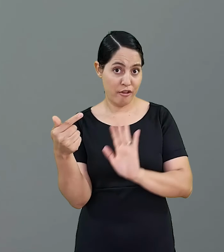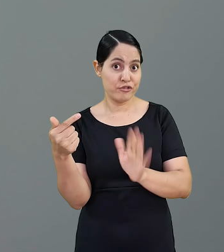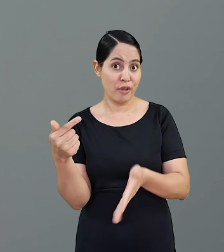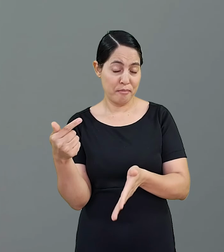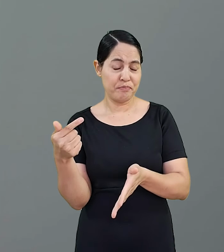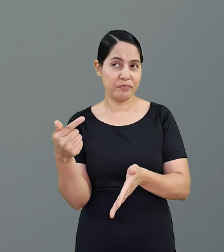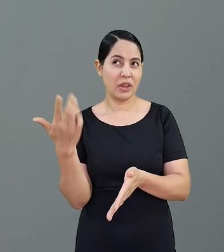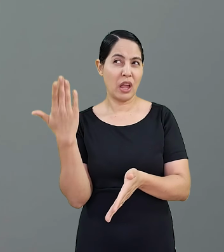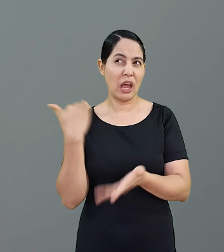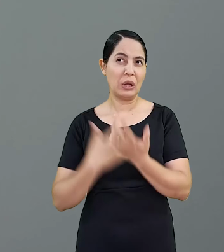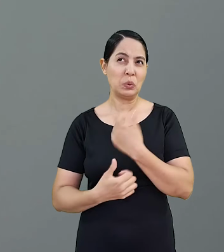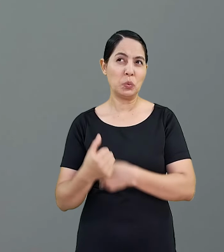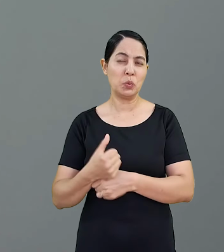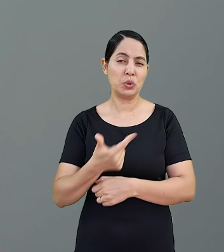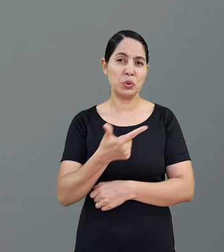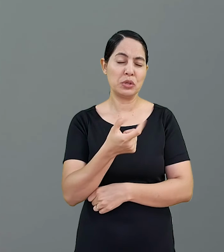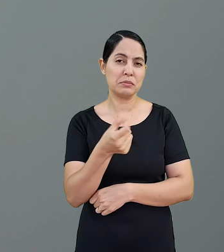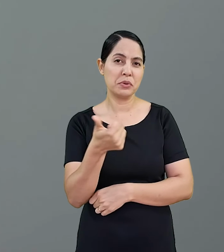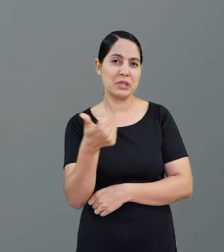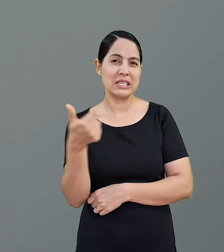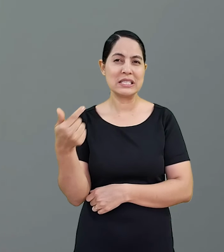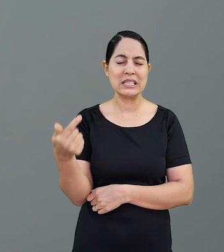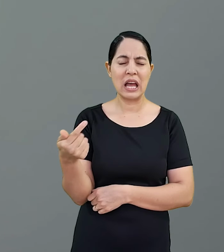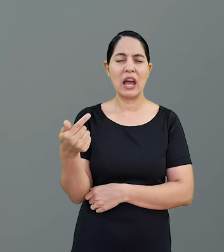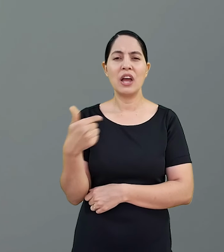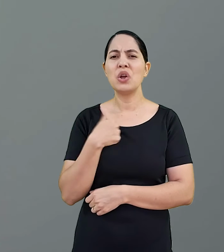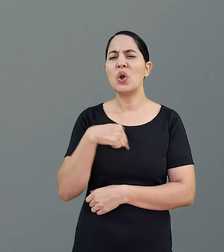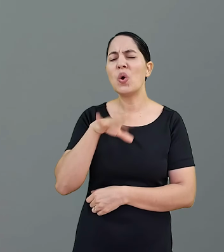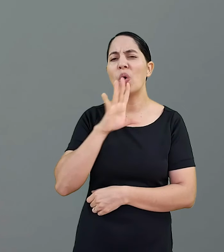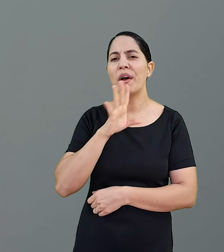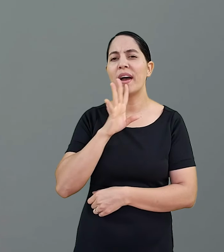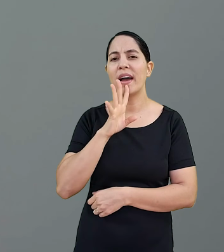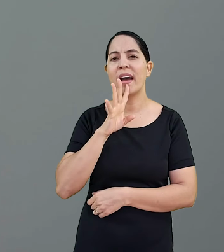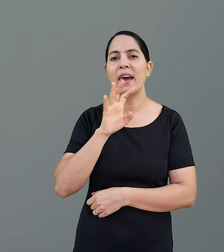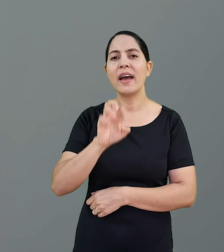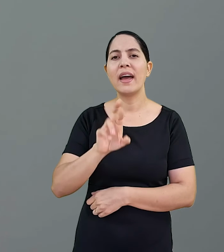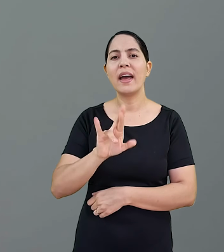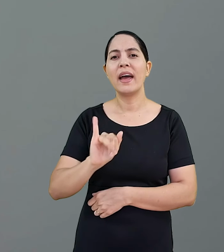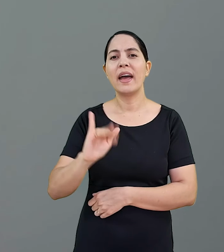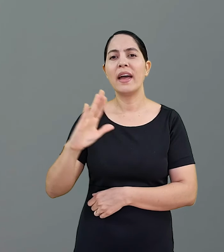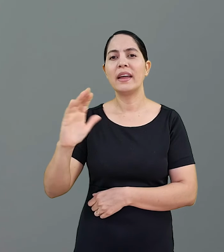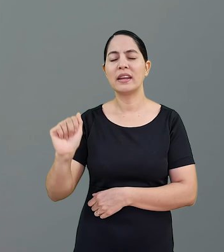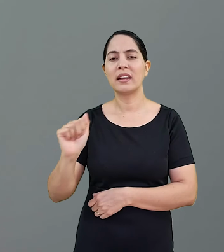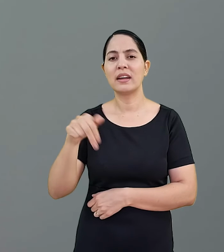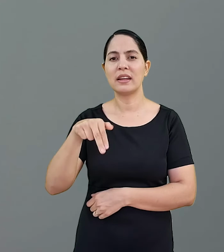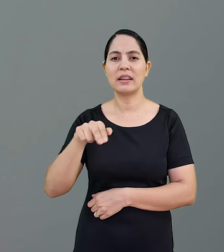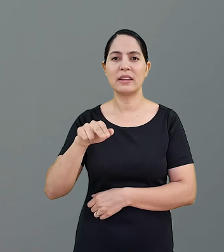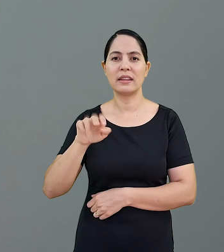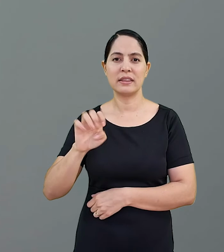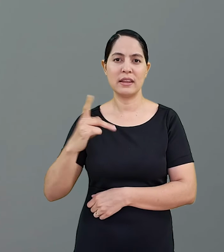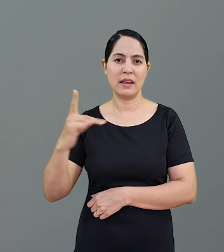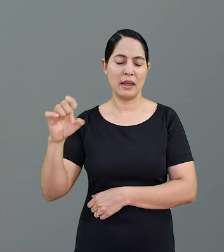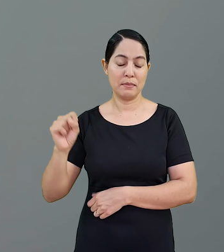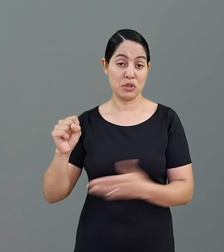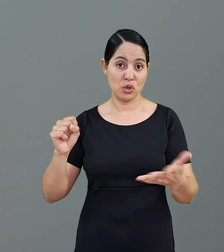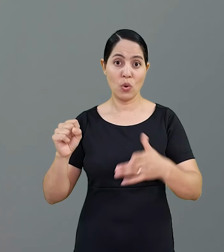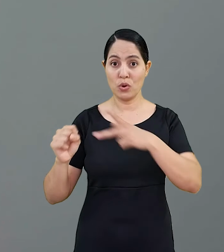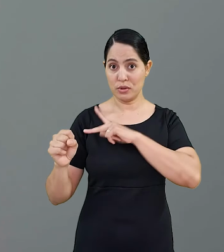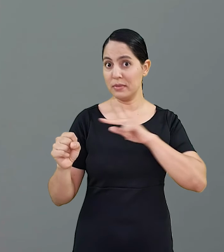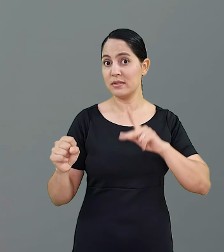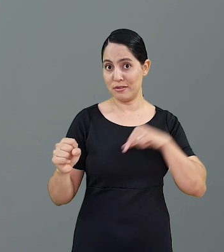Que aí, quando em 2017 eu conheço a Érica Neves, que é hoje a nossa presidente, e talvez eu